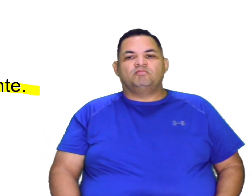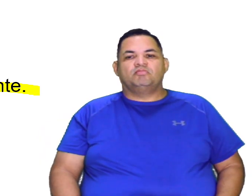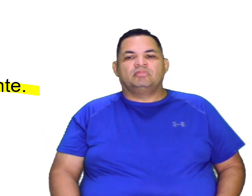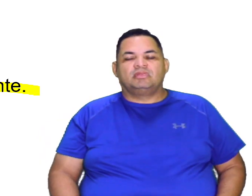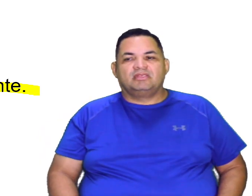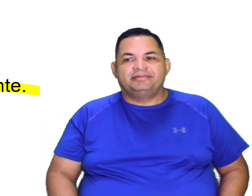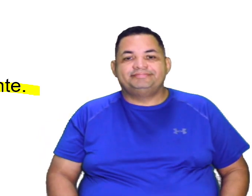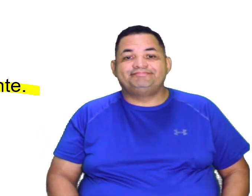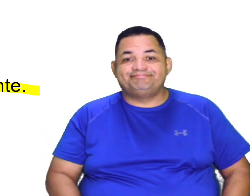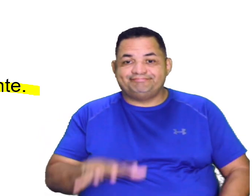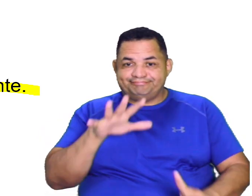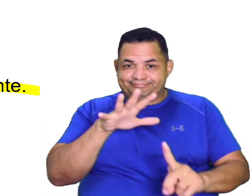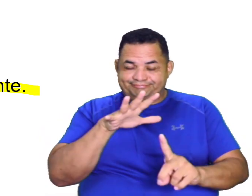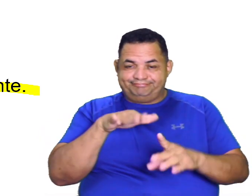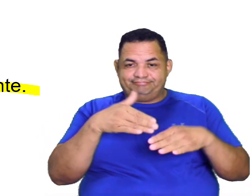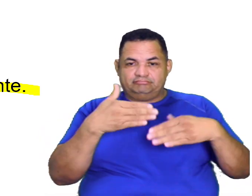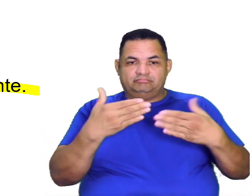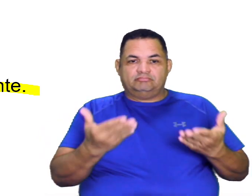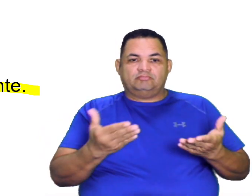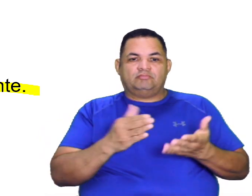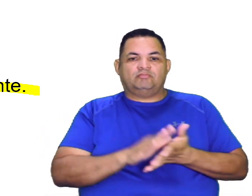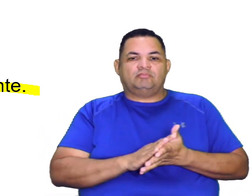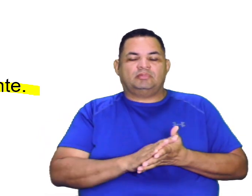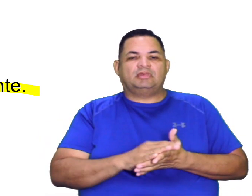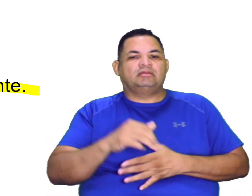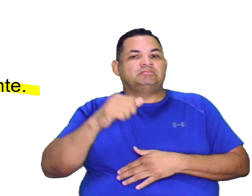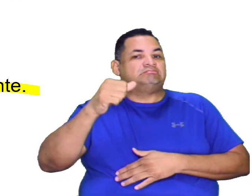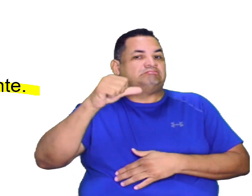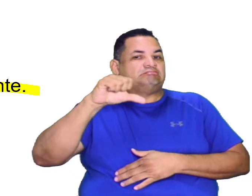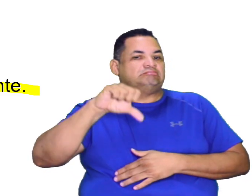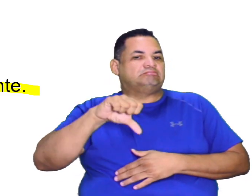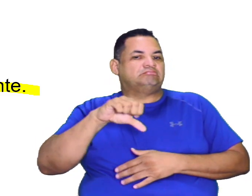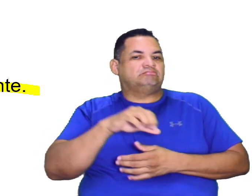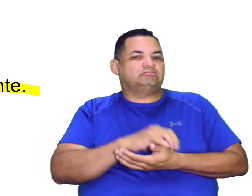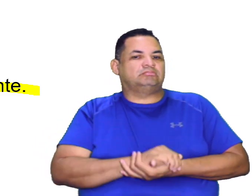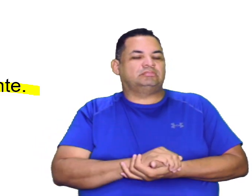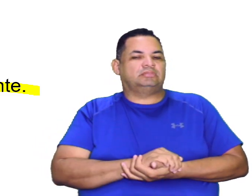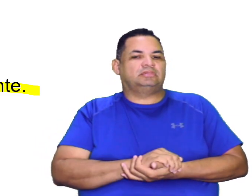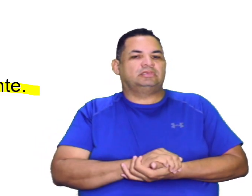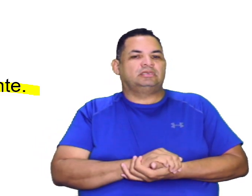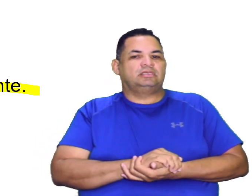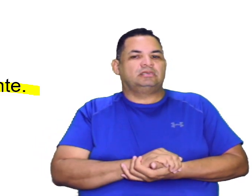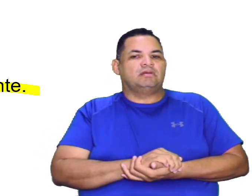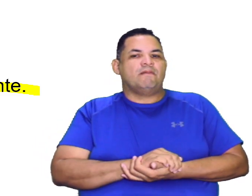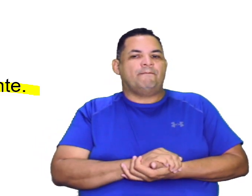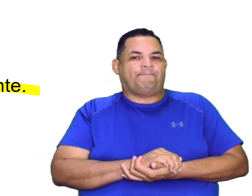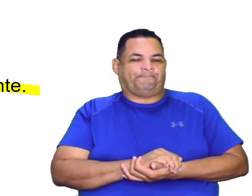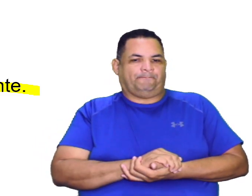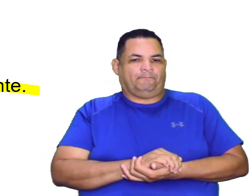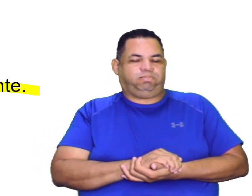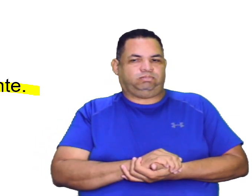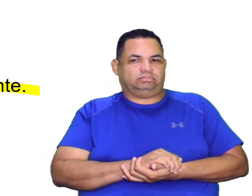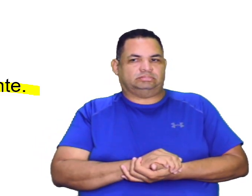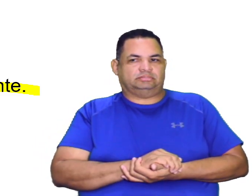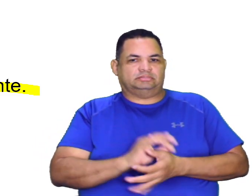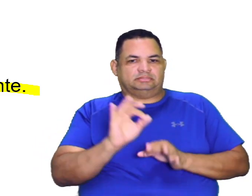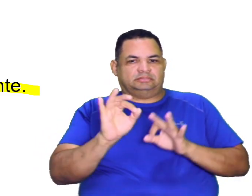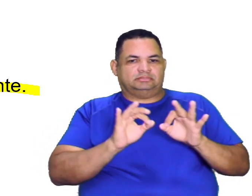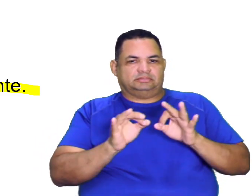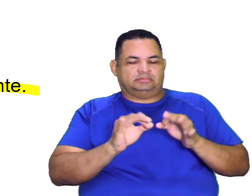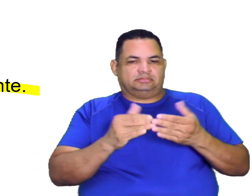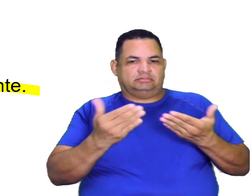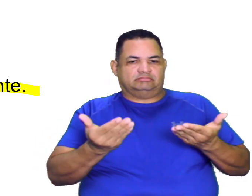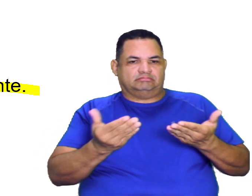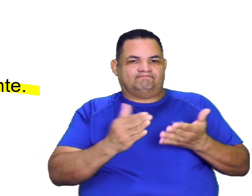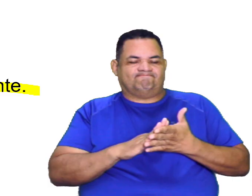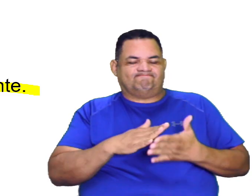vai influenciar e muito aí, de forma negativa, nessa minha intensidade do